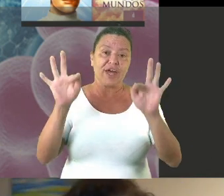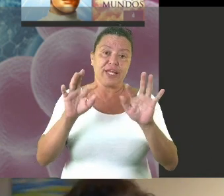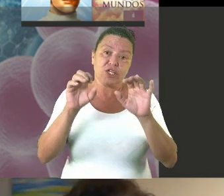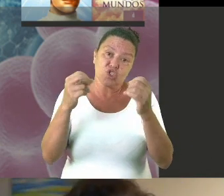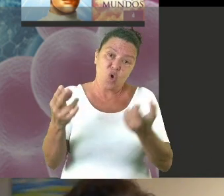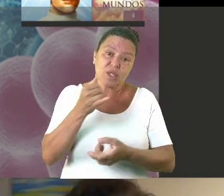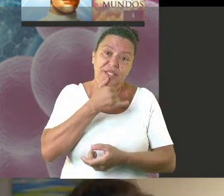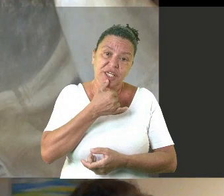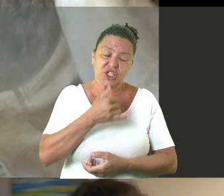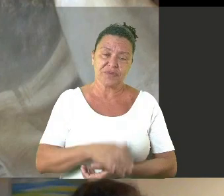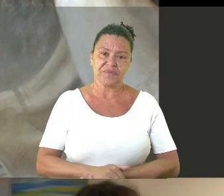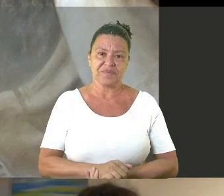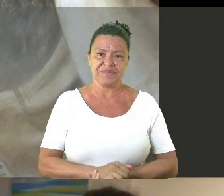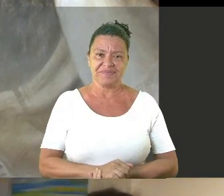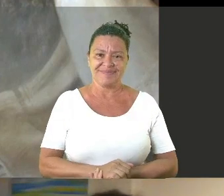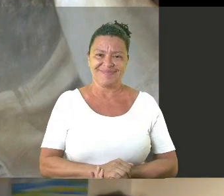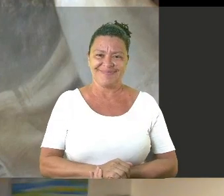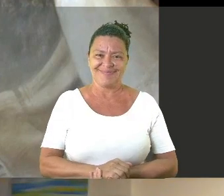infeliz.